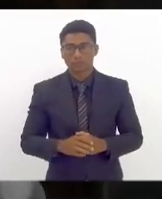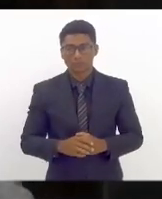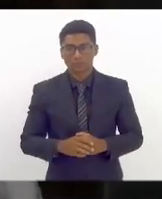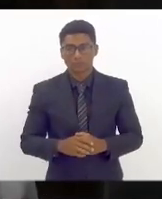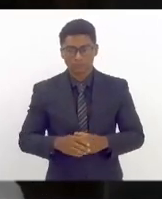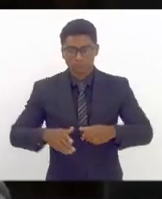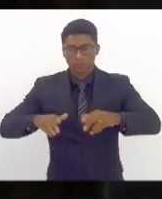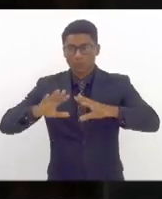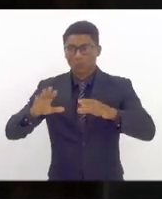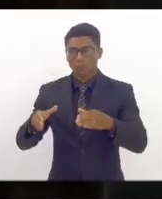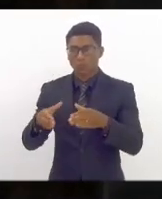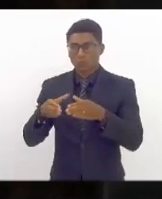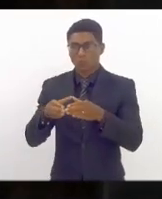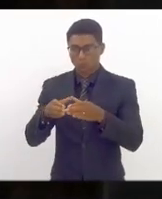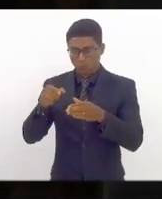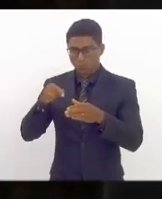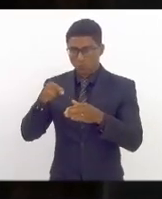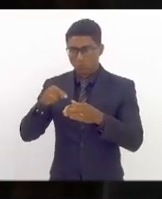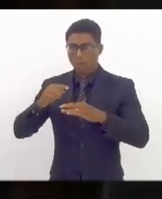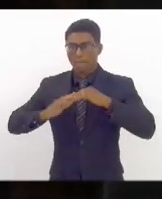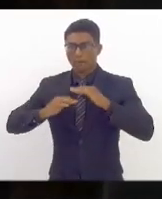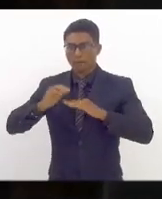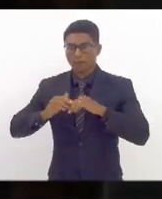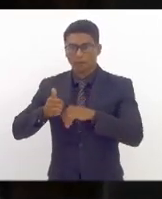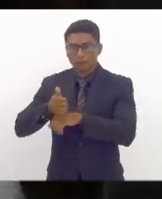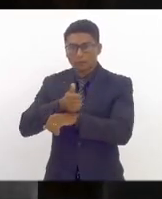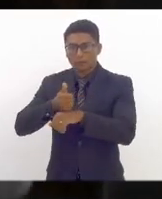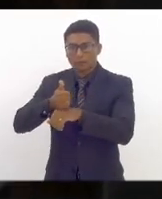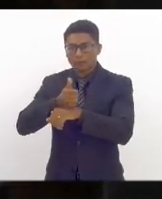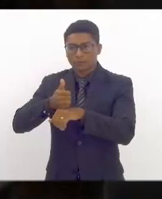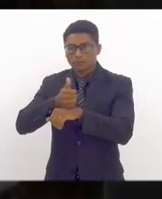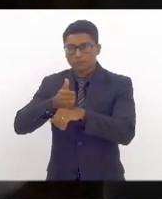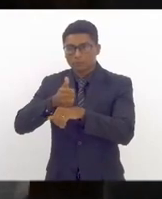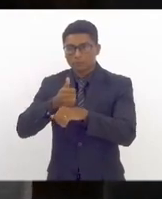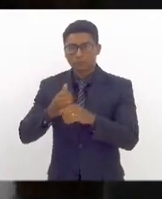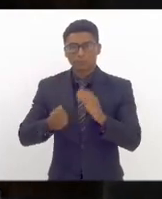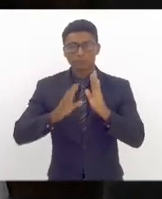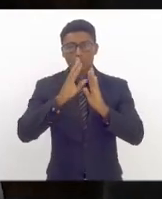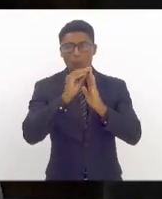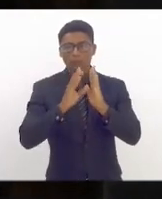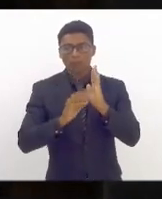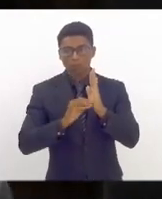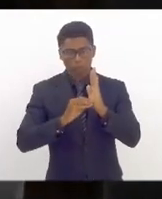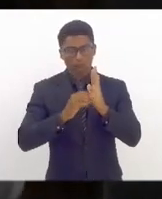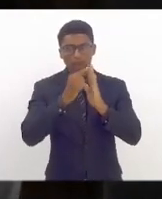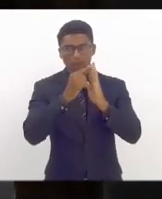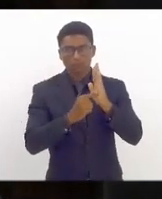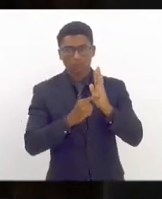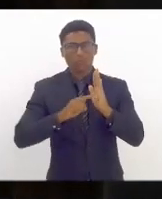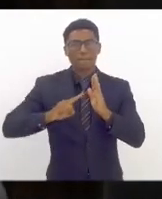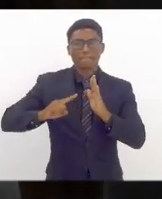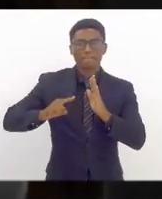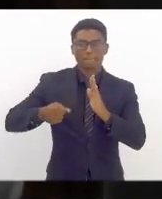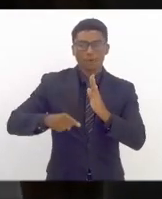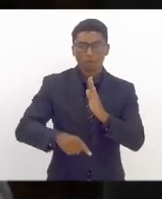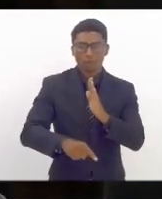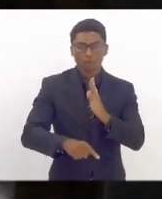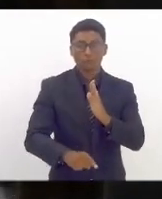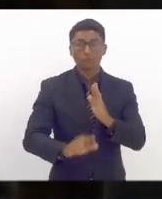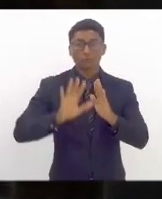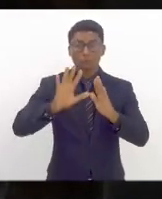uma equipe especializada adaptação de um conteúdo denso em linguagem